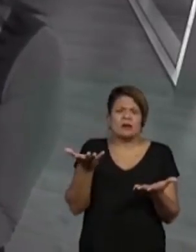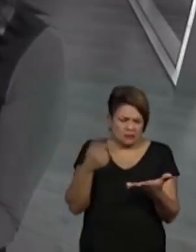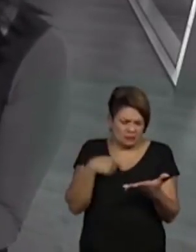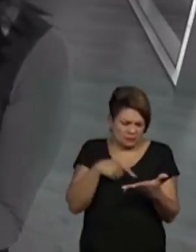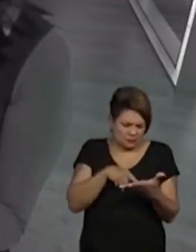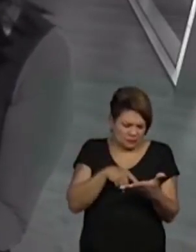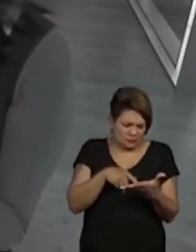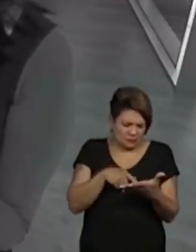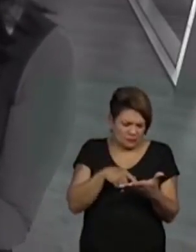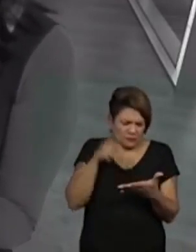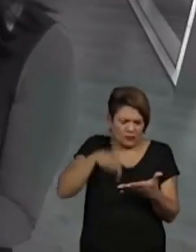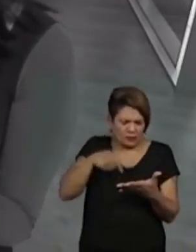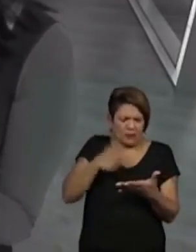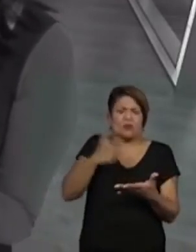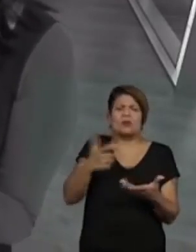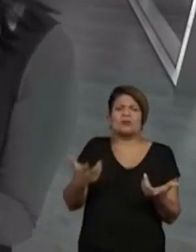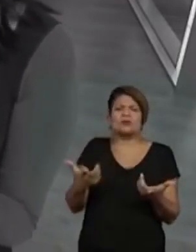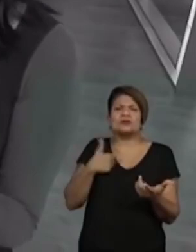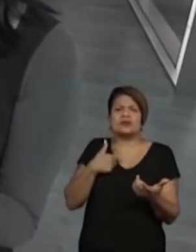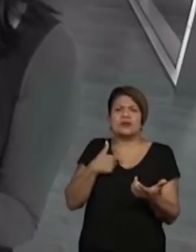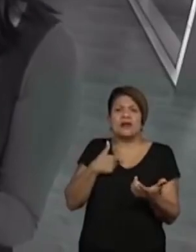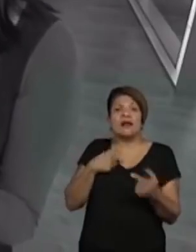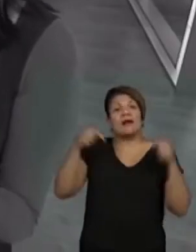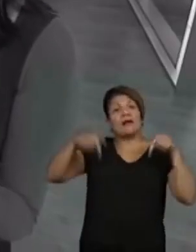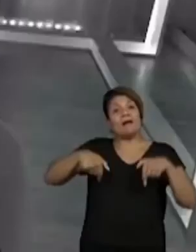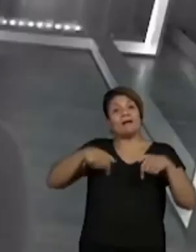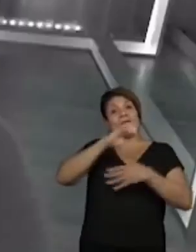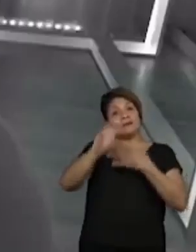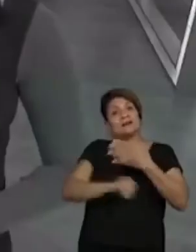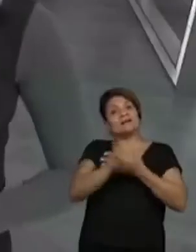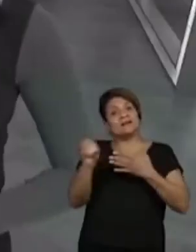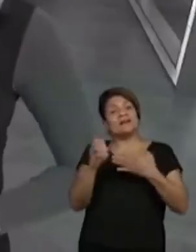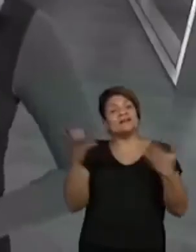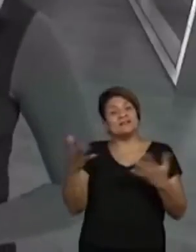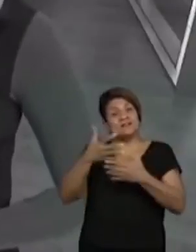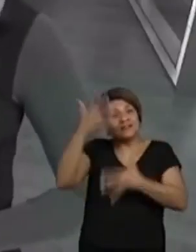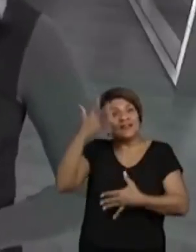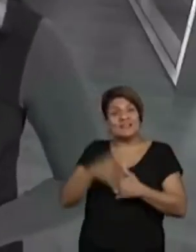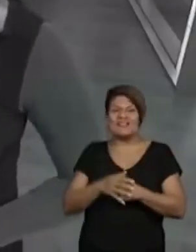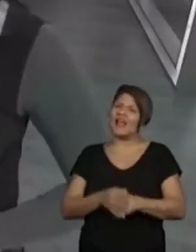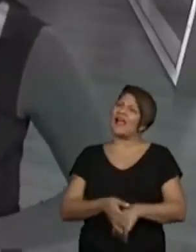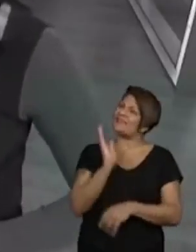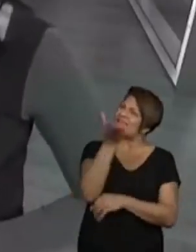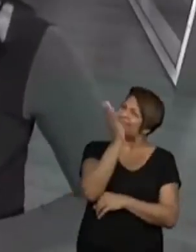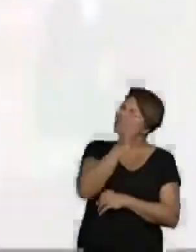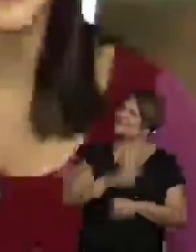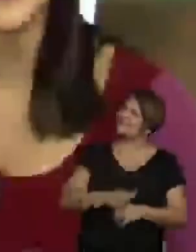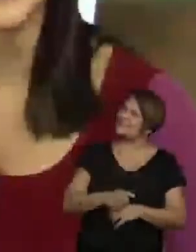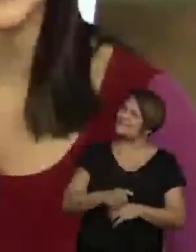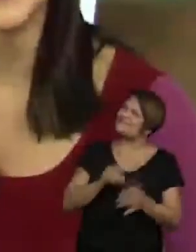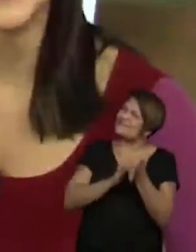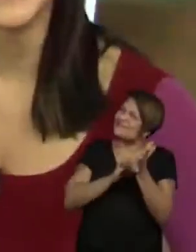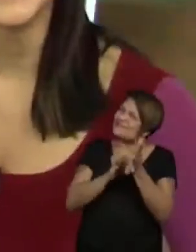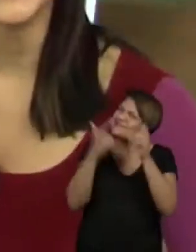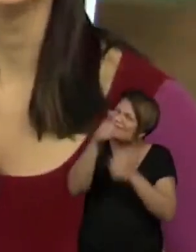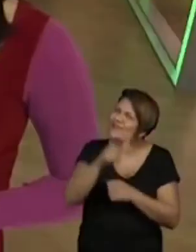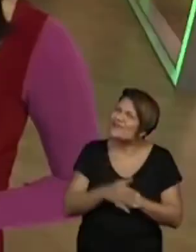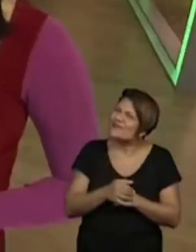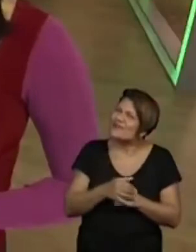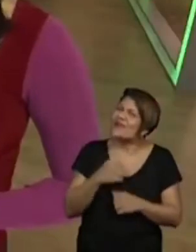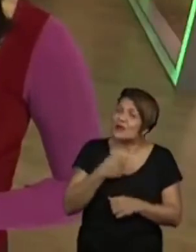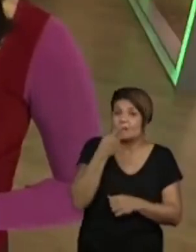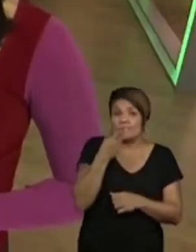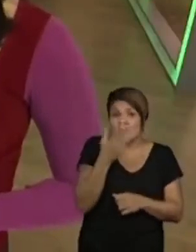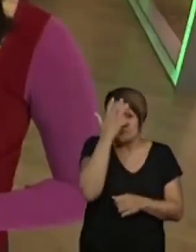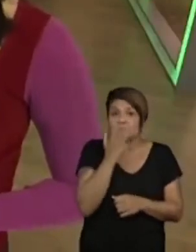Aqui onde? Aqui, no chat do Centro de Mídias. Danadinho, me enganou de novo. Não, mas eu tô falando sério.